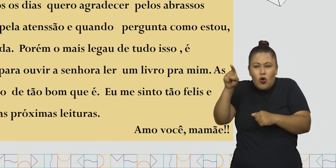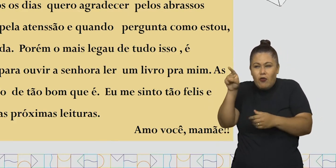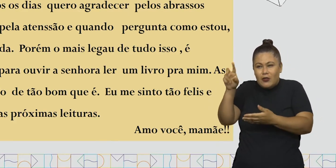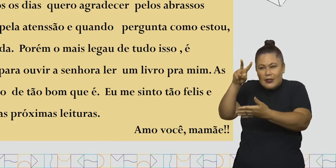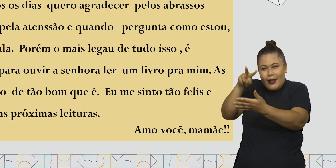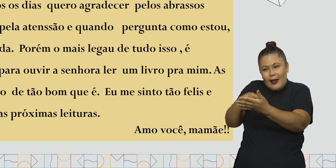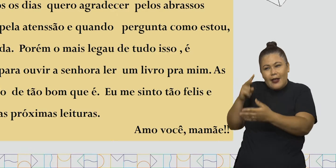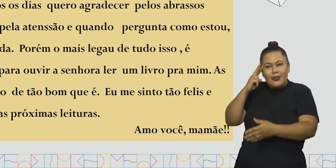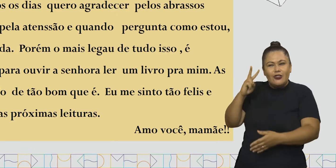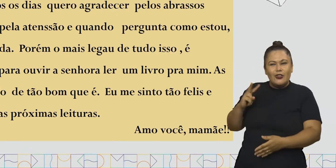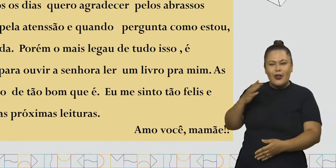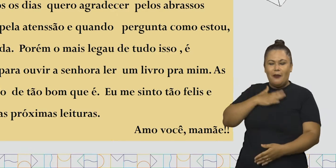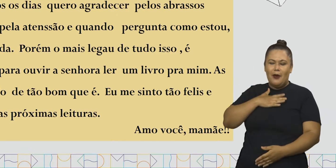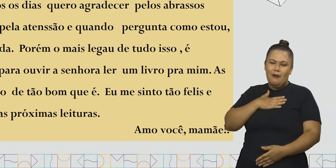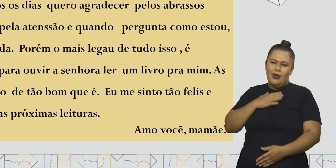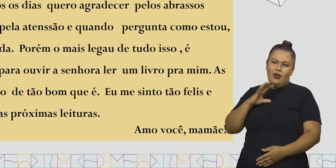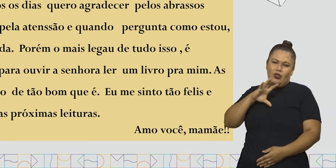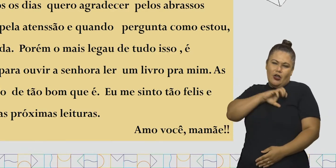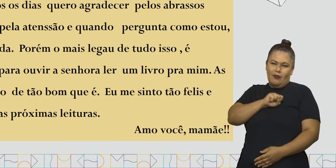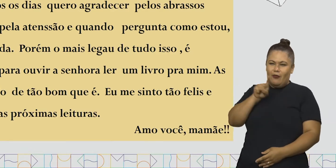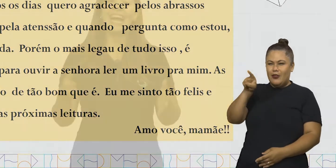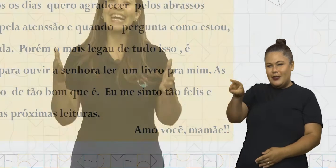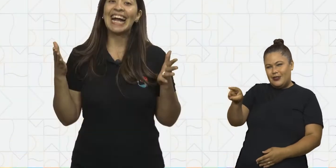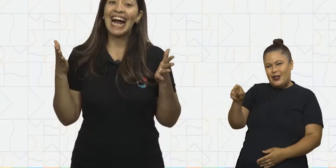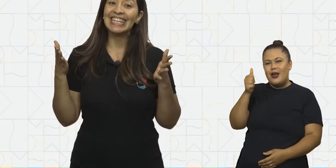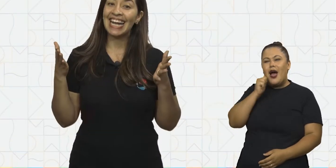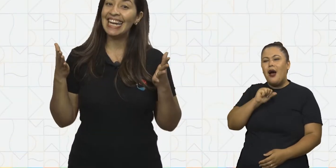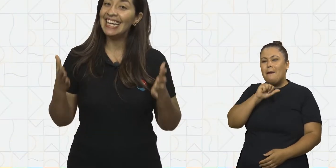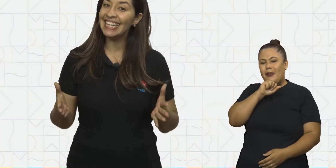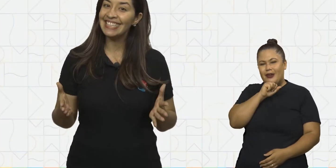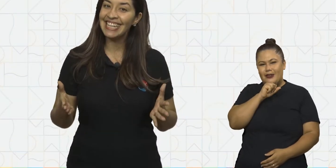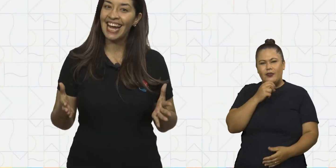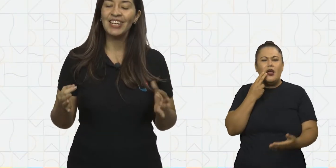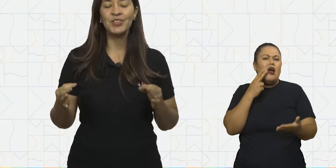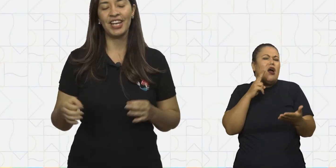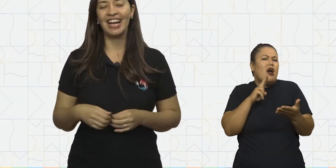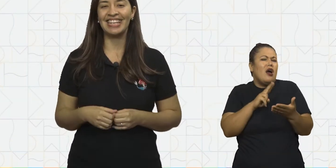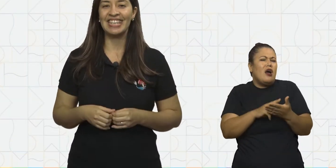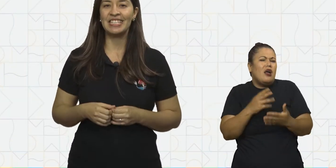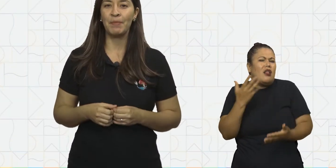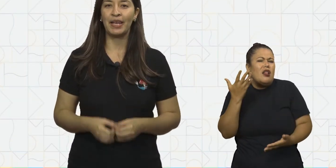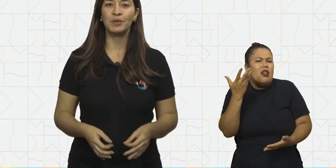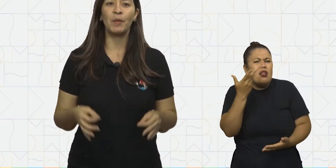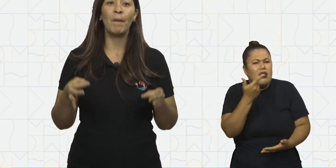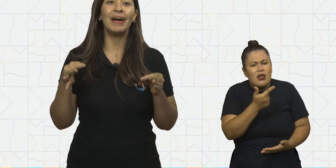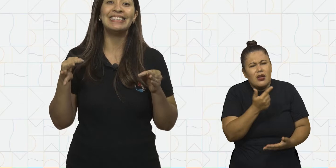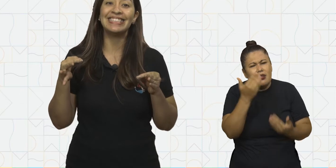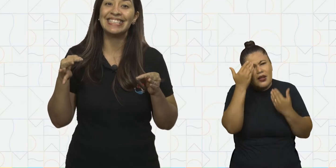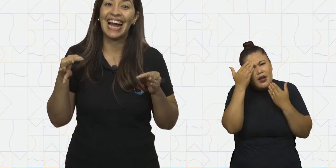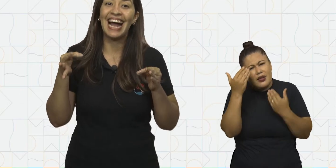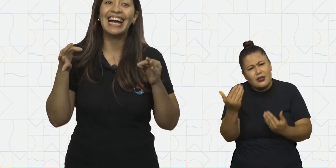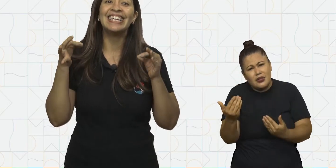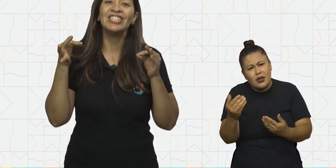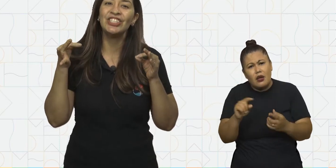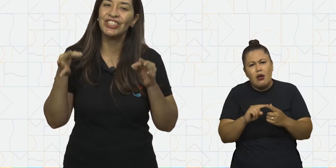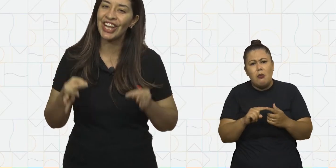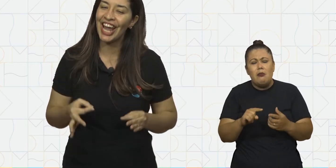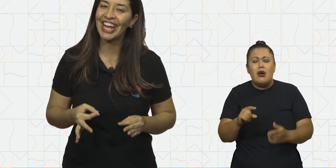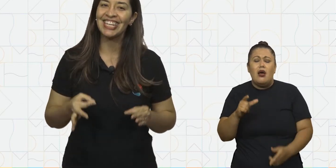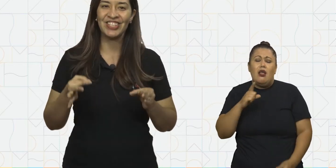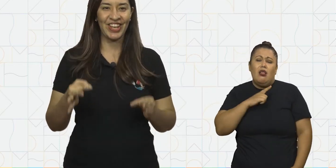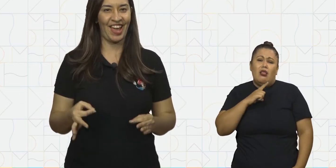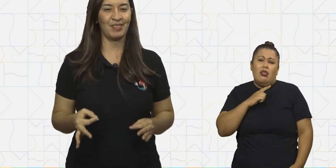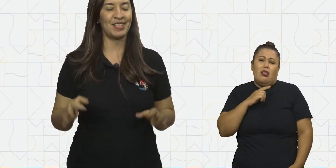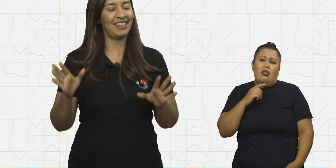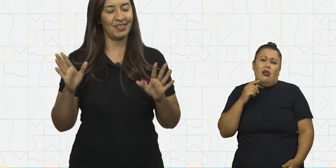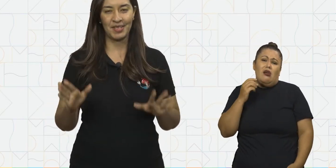leituras. Amo você, mamãe. Carta linda de agradecimento, mas está